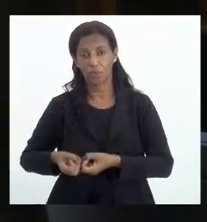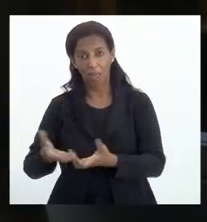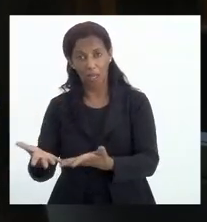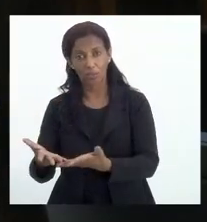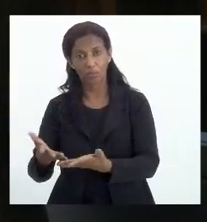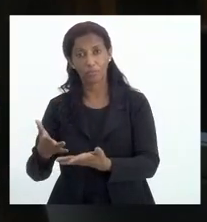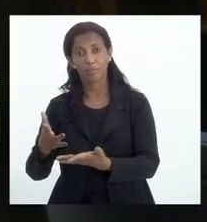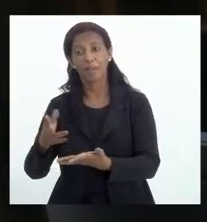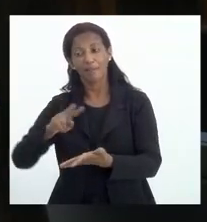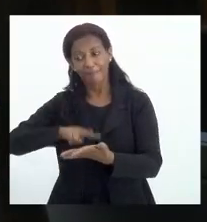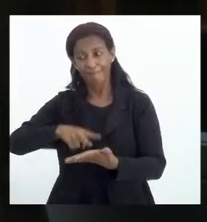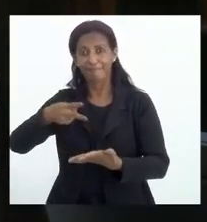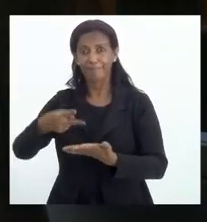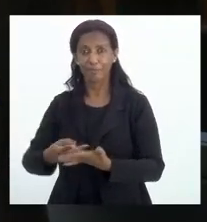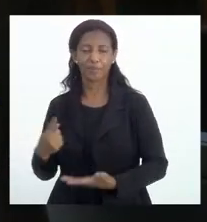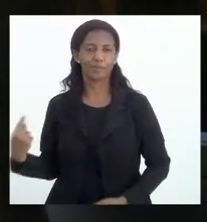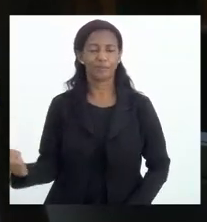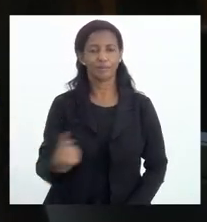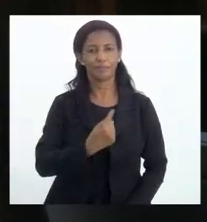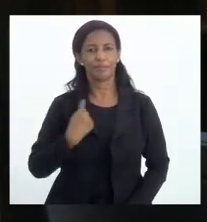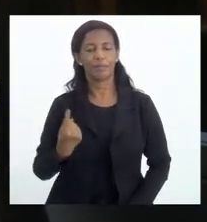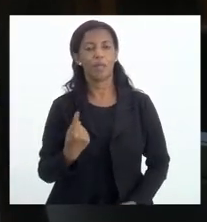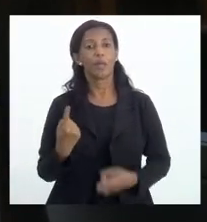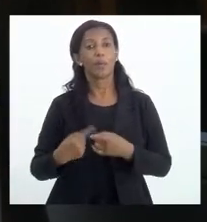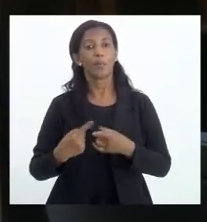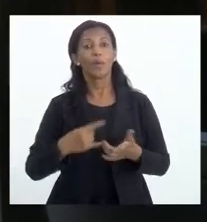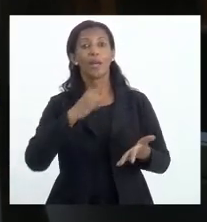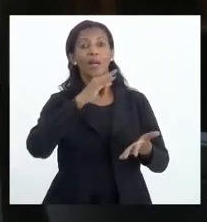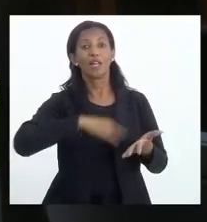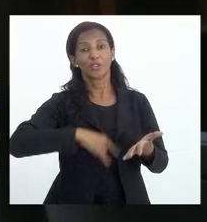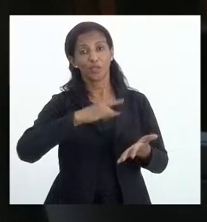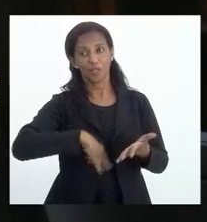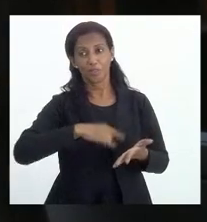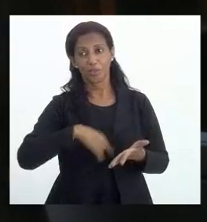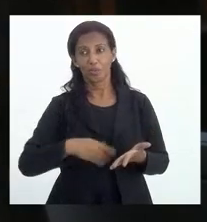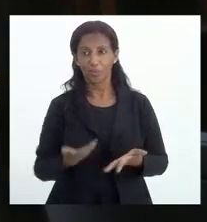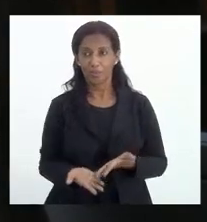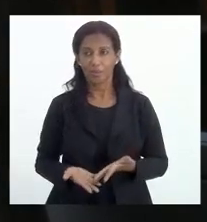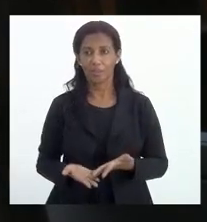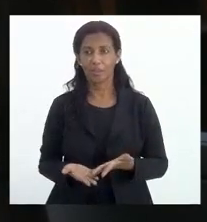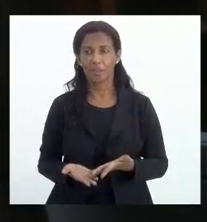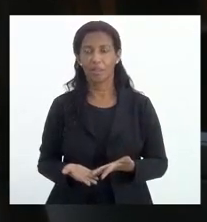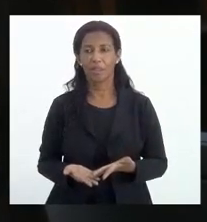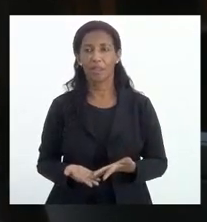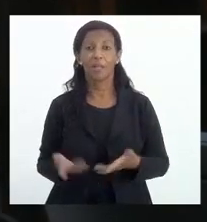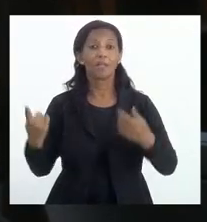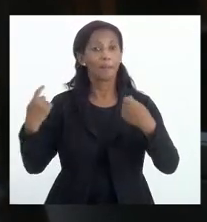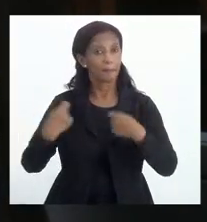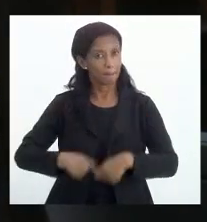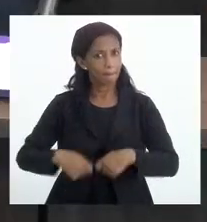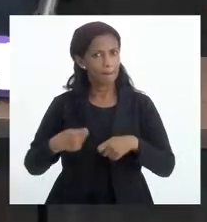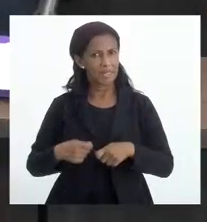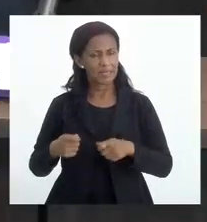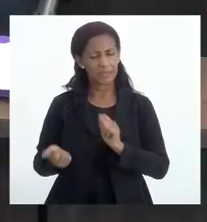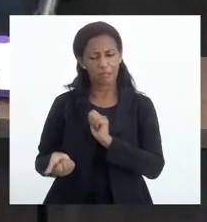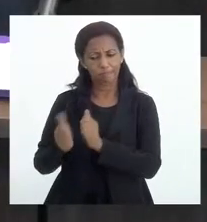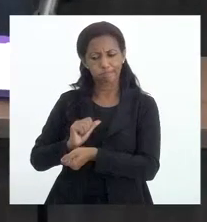conosco. Por quê? Porque as nossas contas, historicamente, elas precisam de